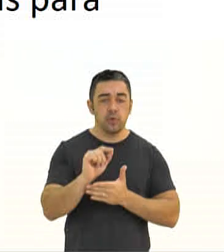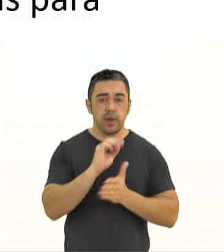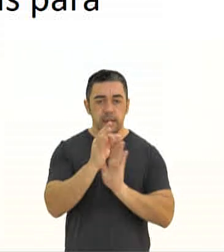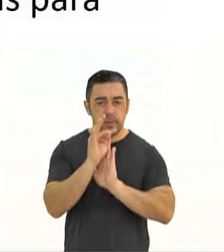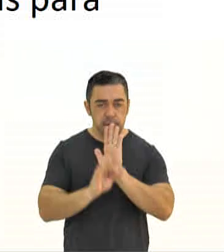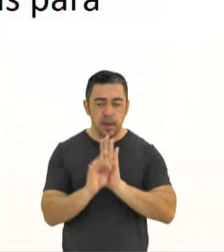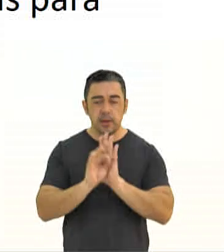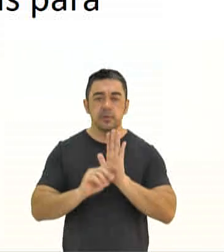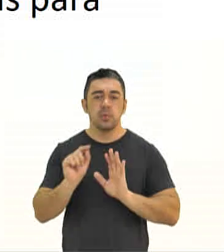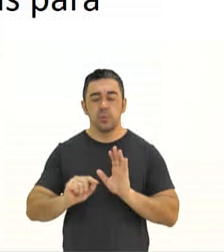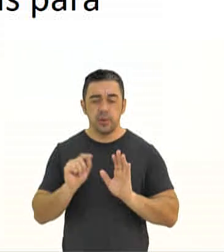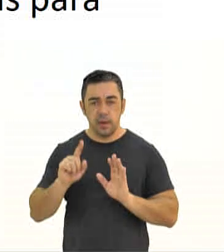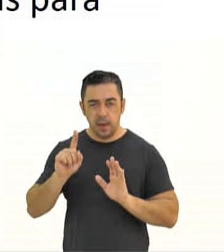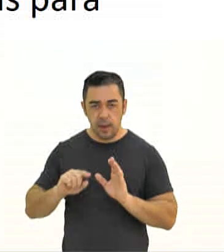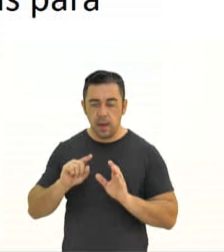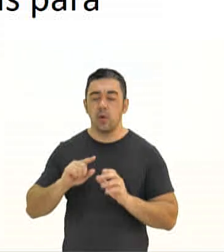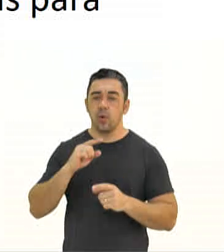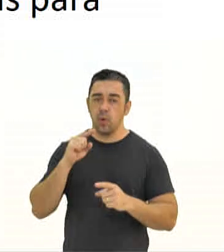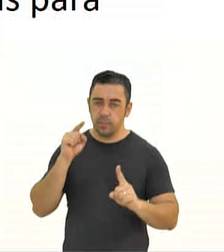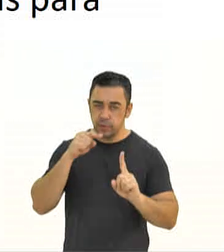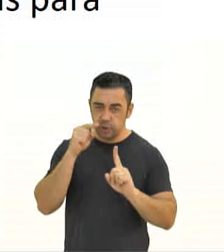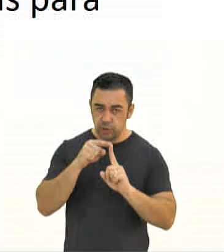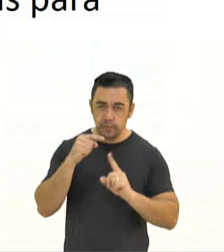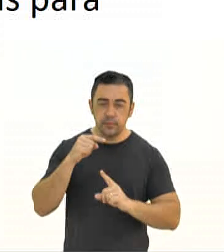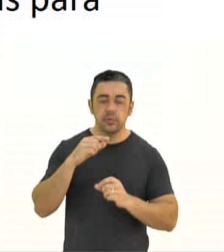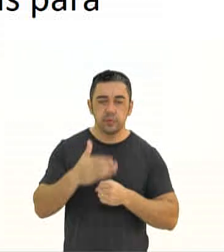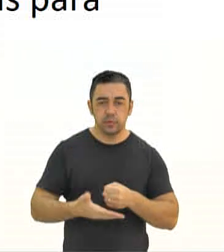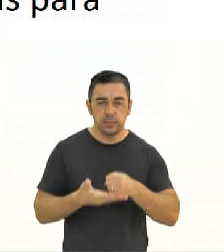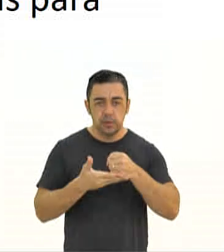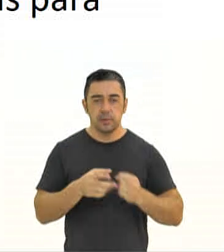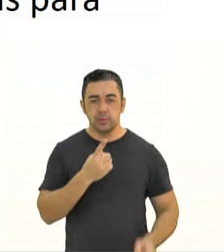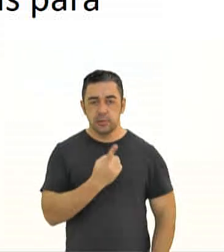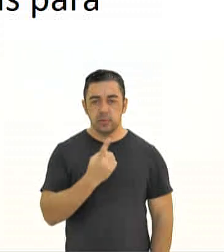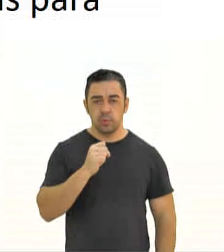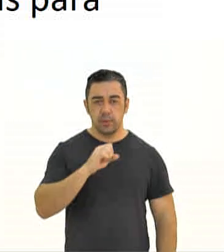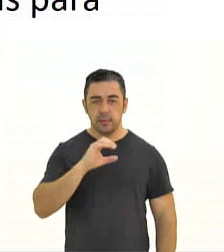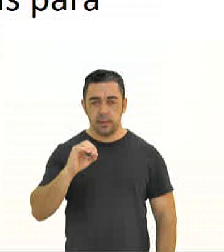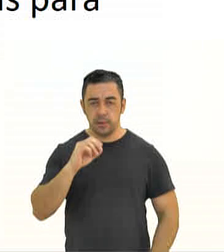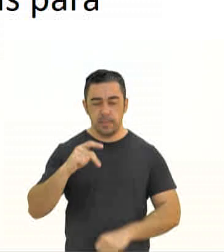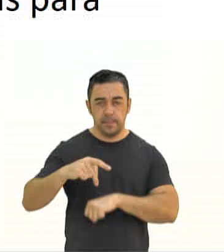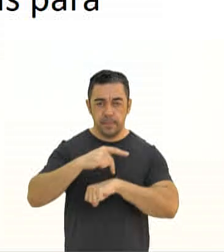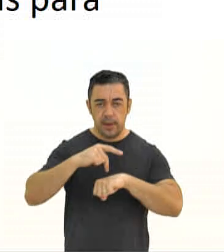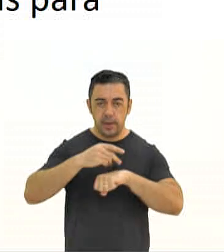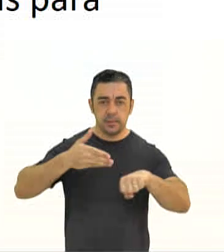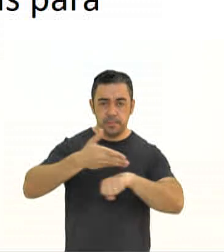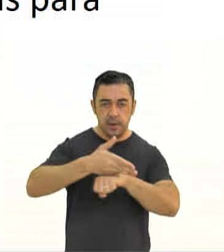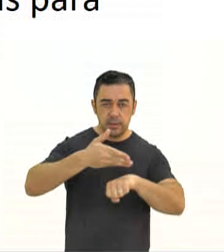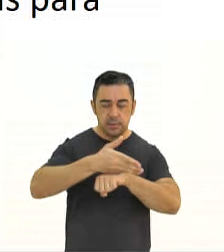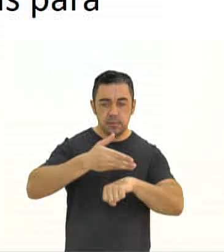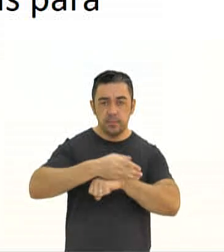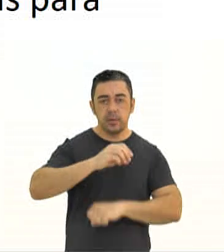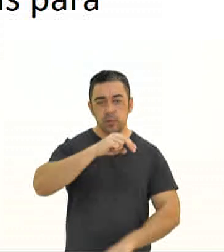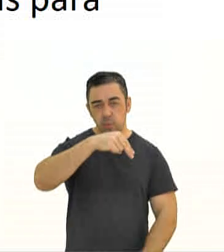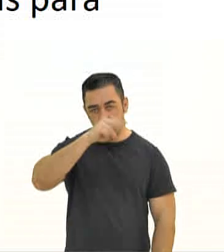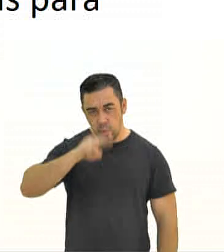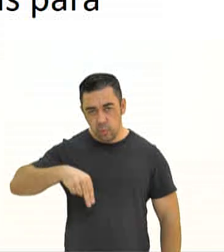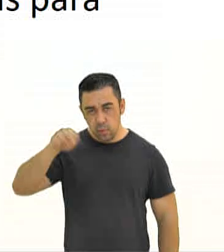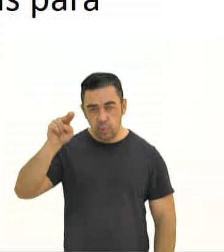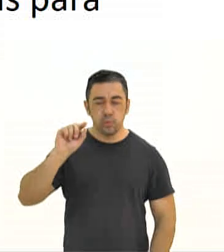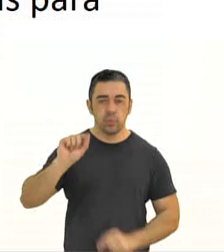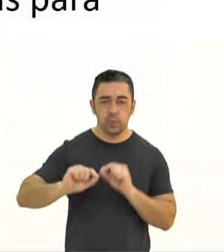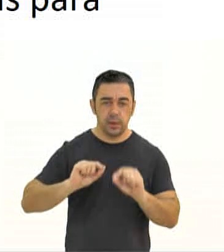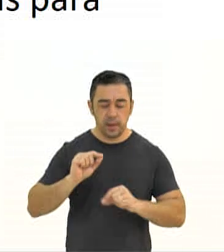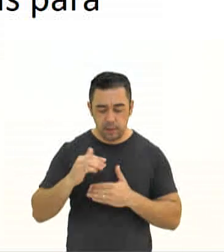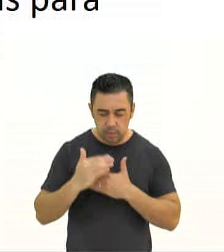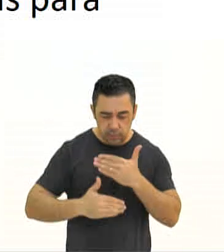de sustentabilidade. 188 países, participantes da Conferência da ONU sobre Desenvolvimento